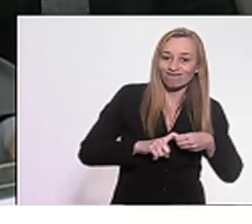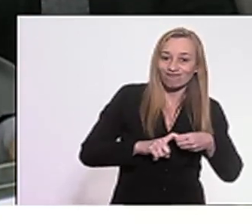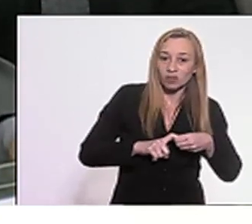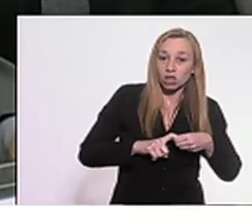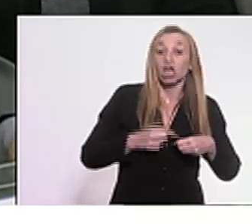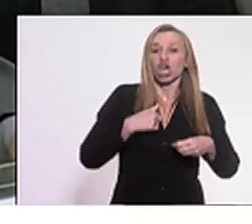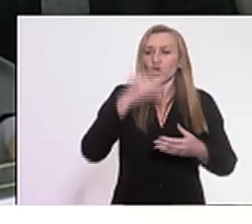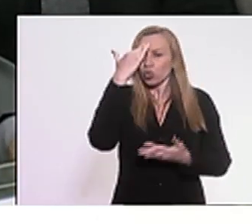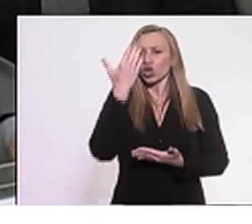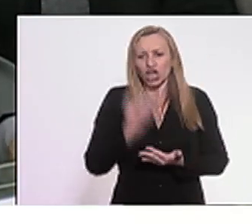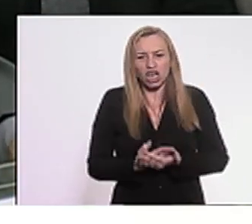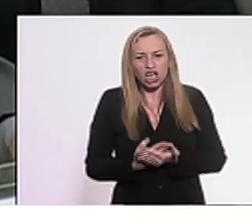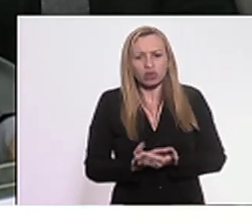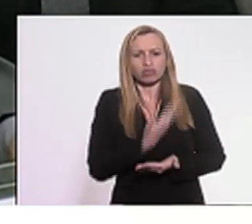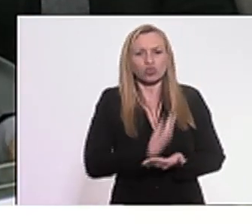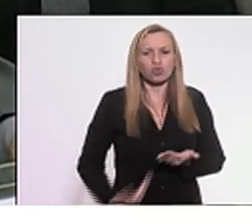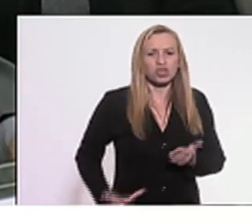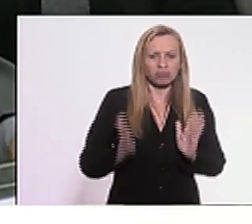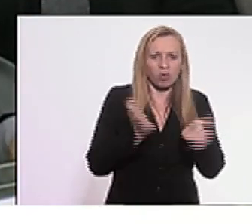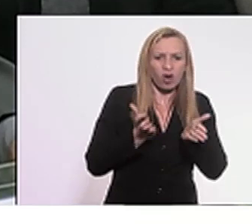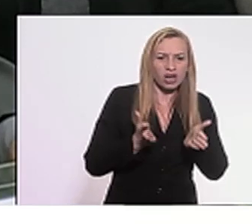Eu creio que nesse governo,